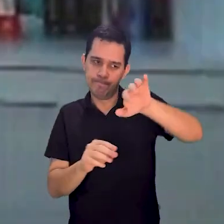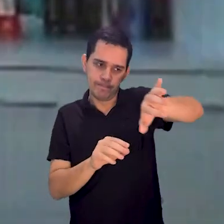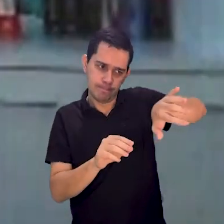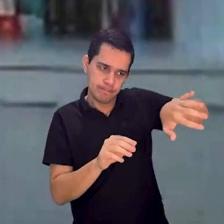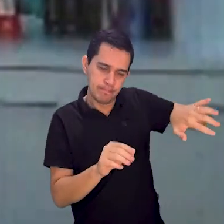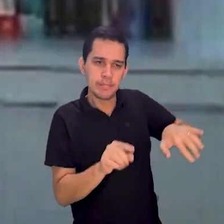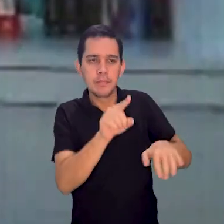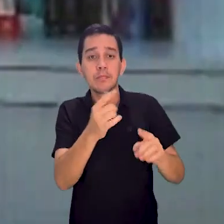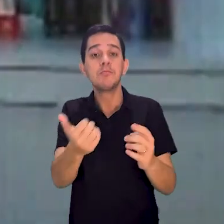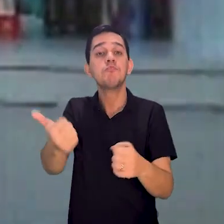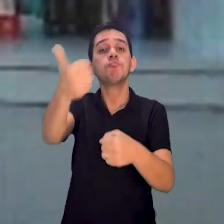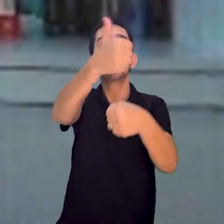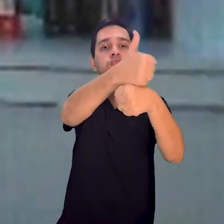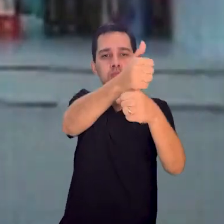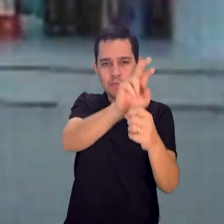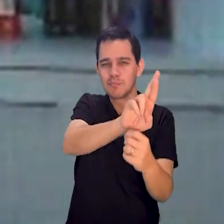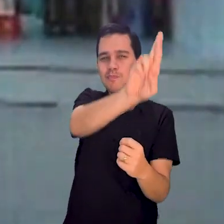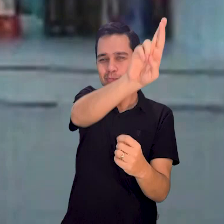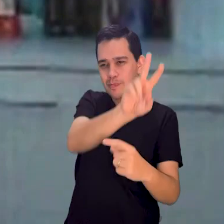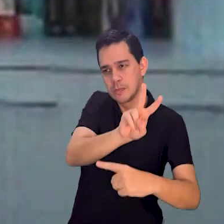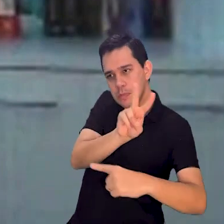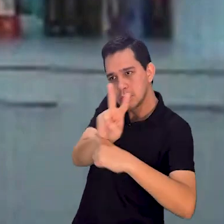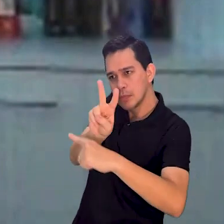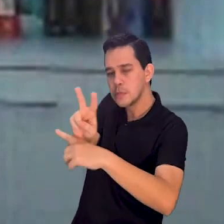fizemos ações autônomas de curatela,